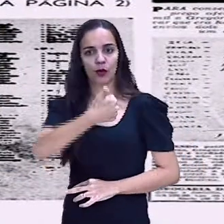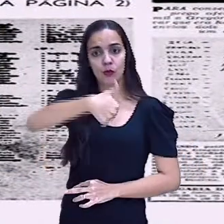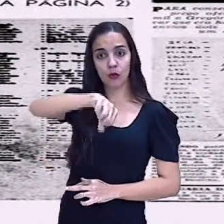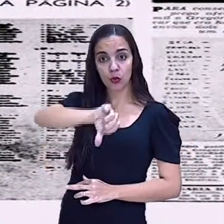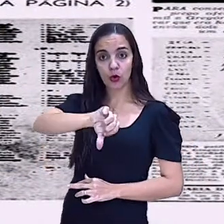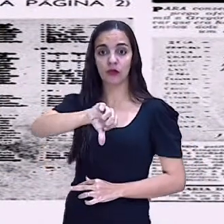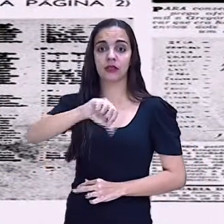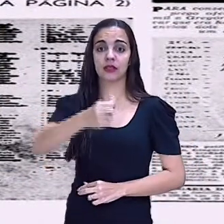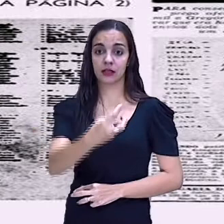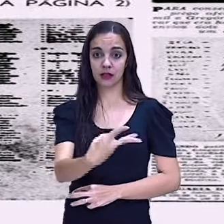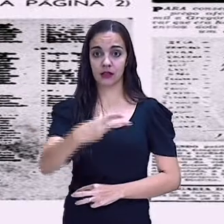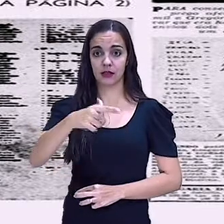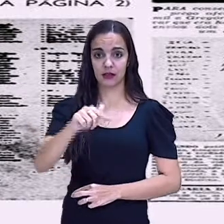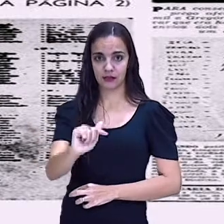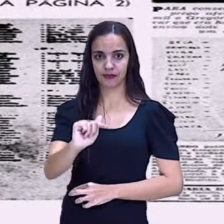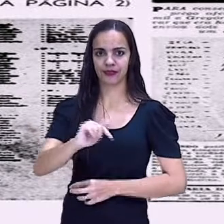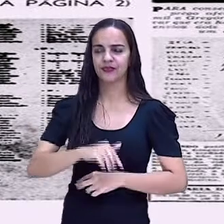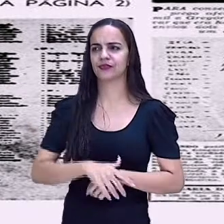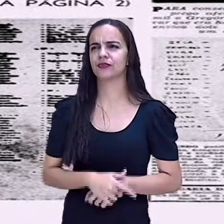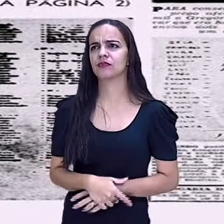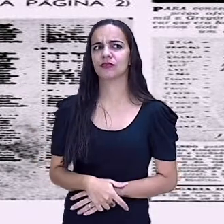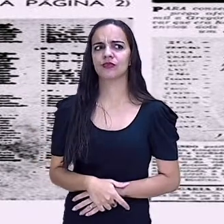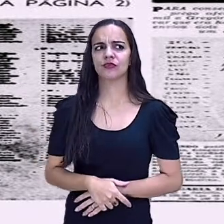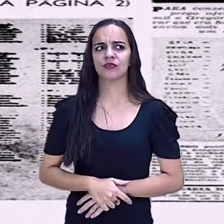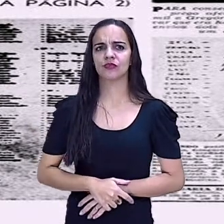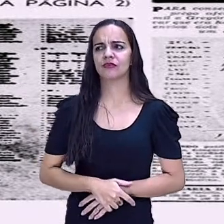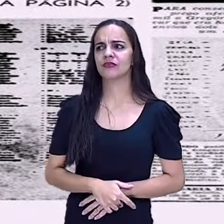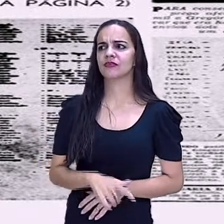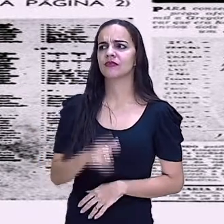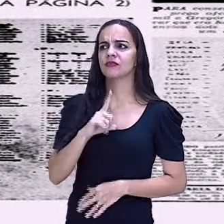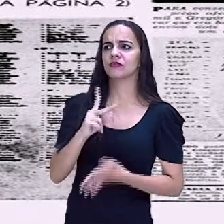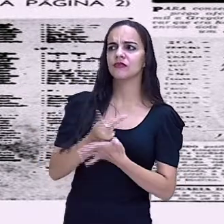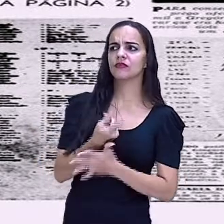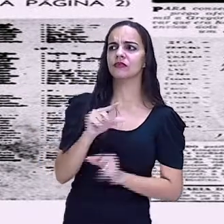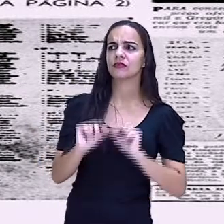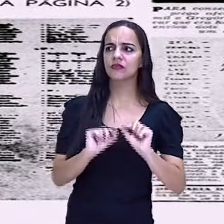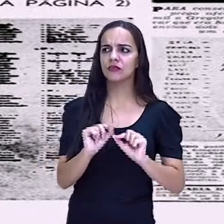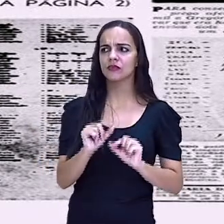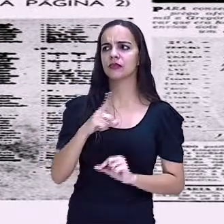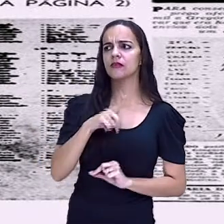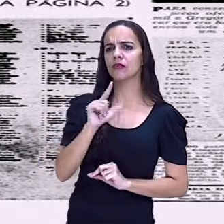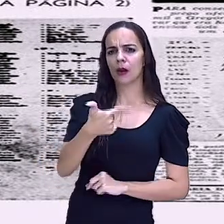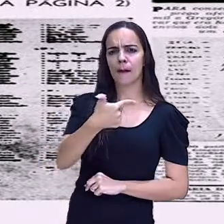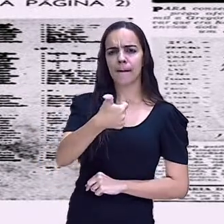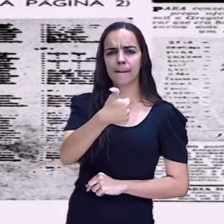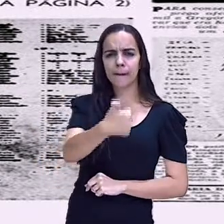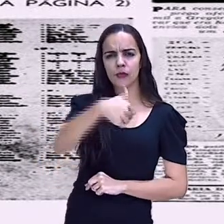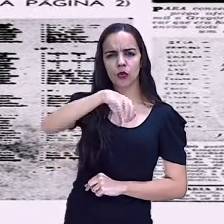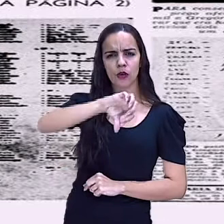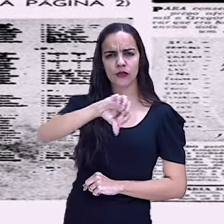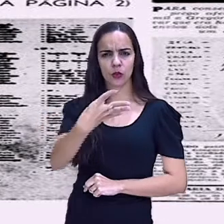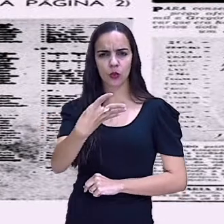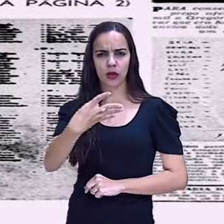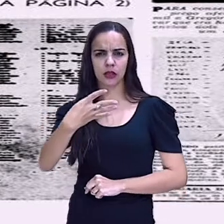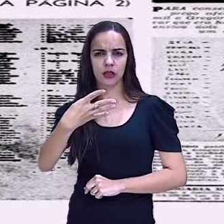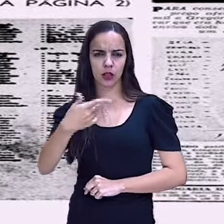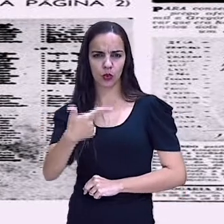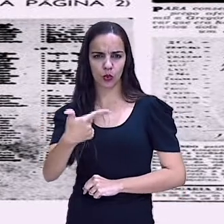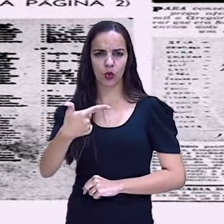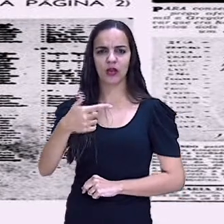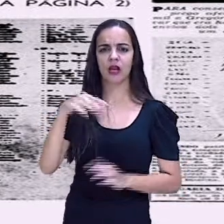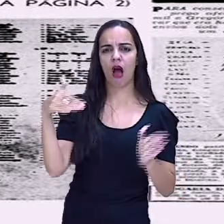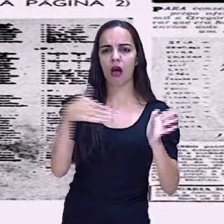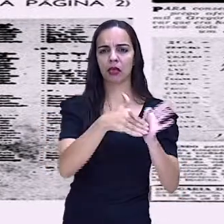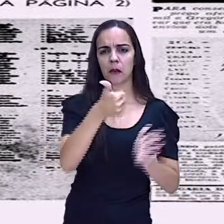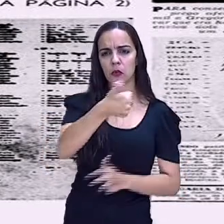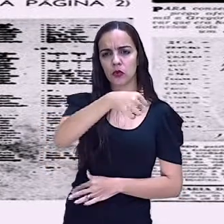1937. O Estado Novo. Entre 1942 e 1943, a